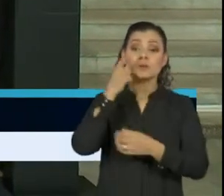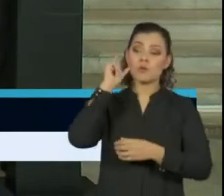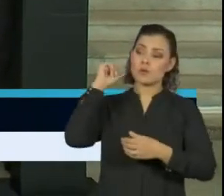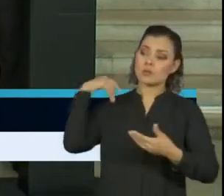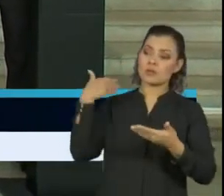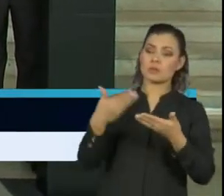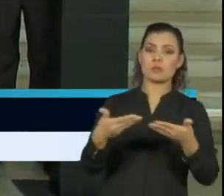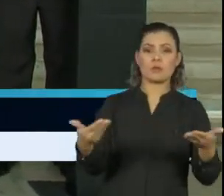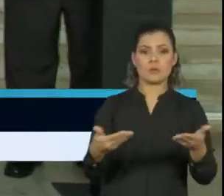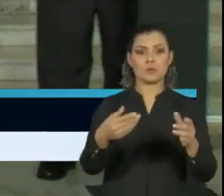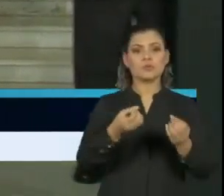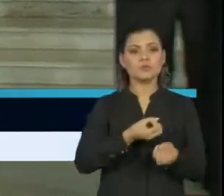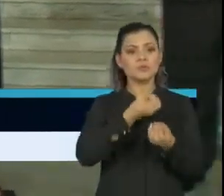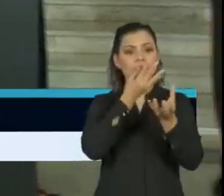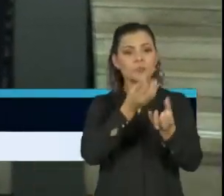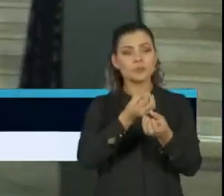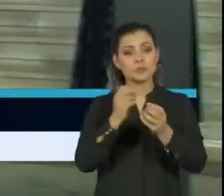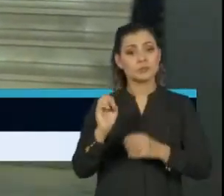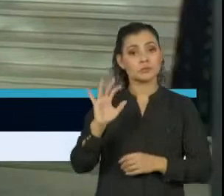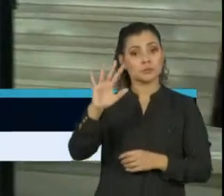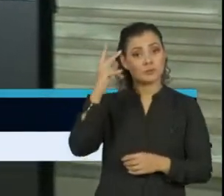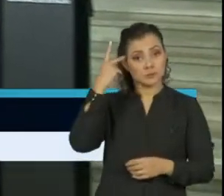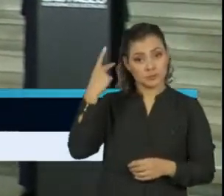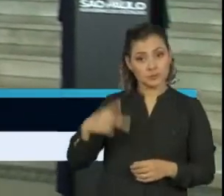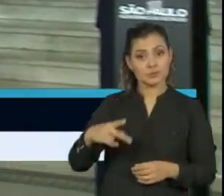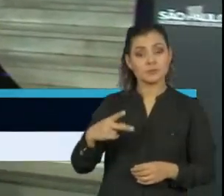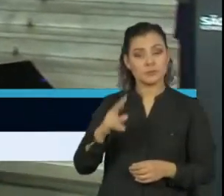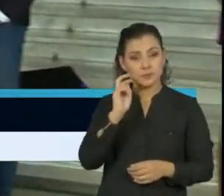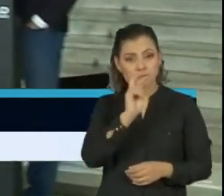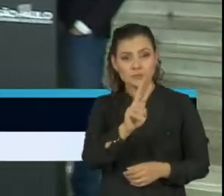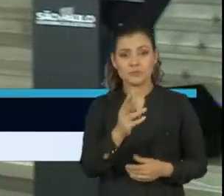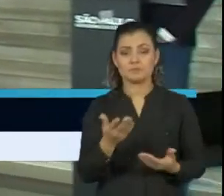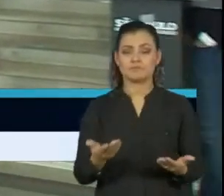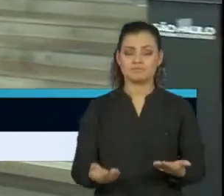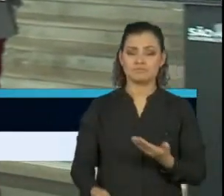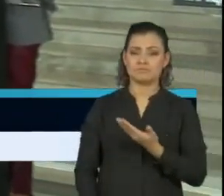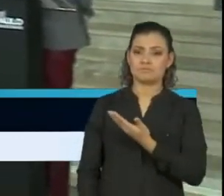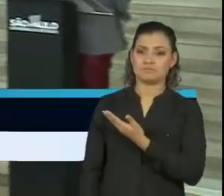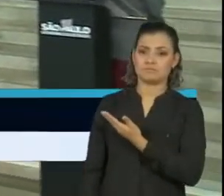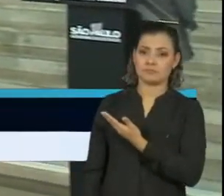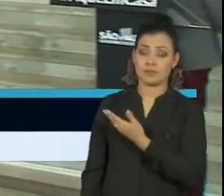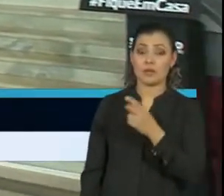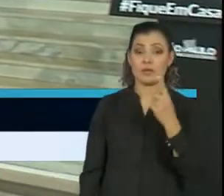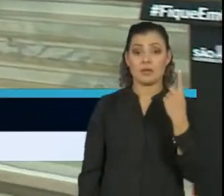hoje. Vocês vejam que no estado de São Paulo nós temos